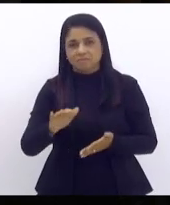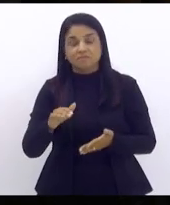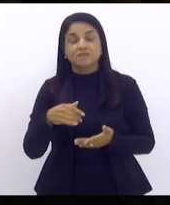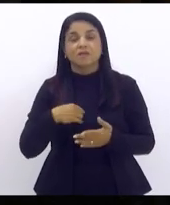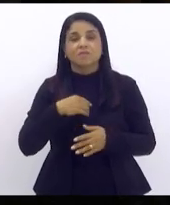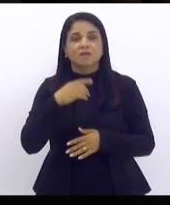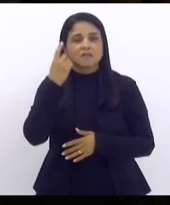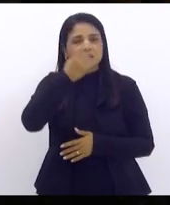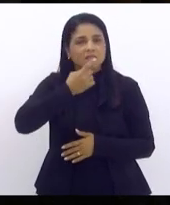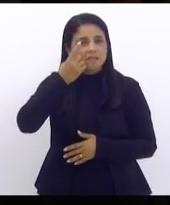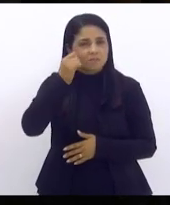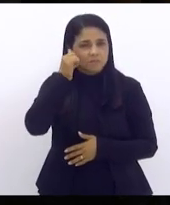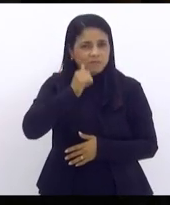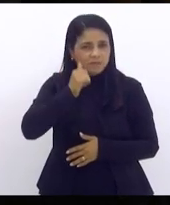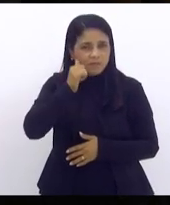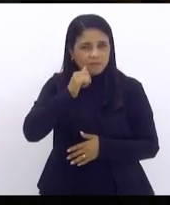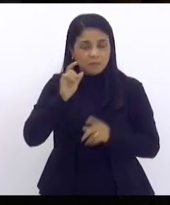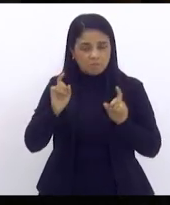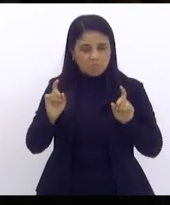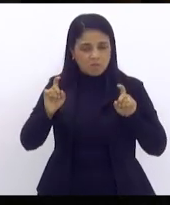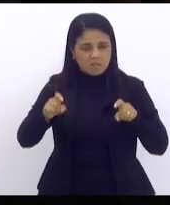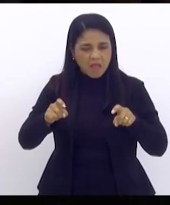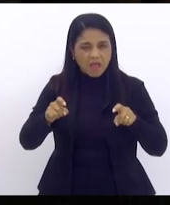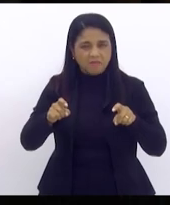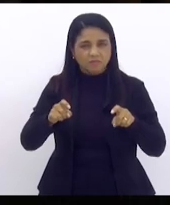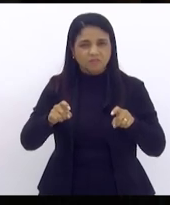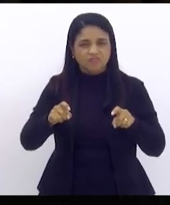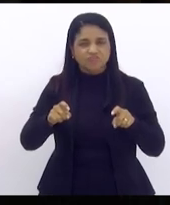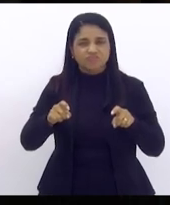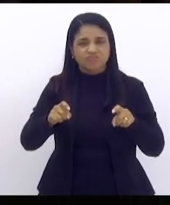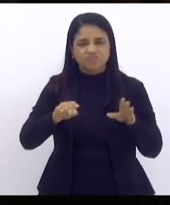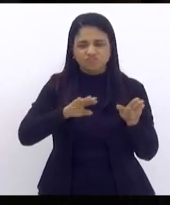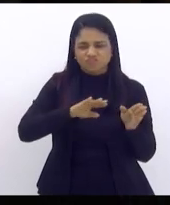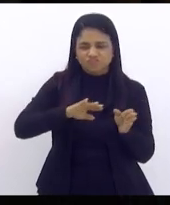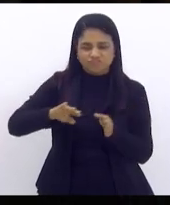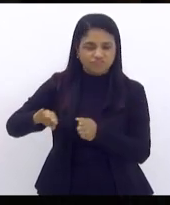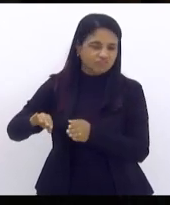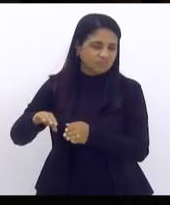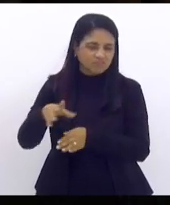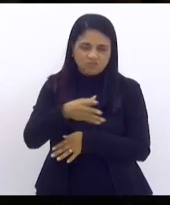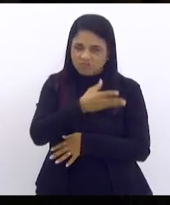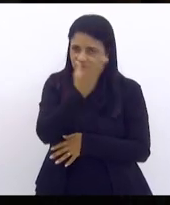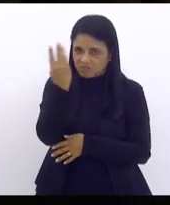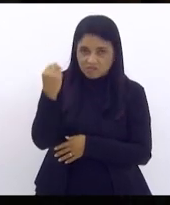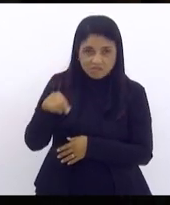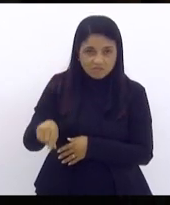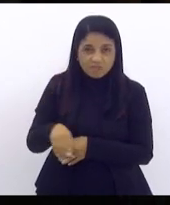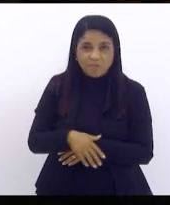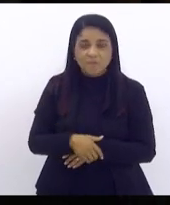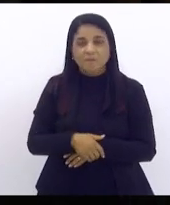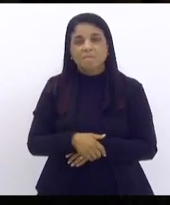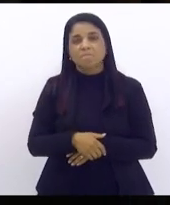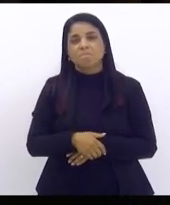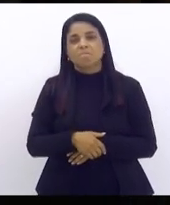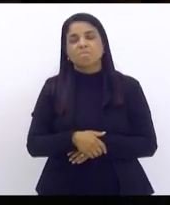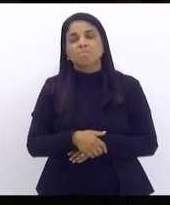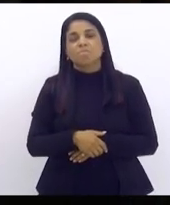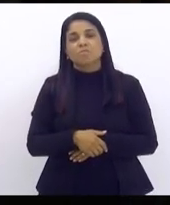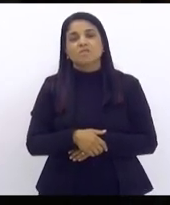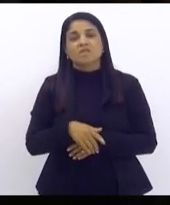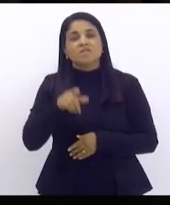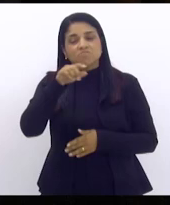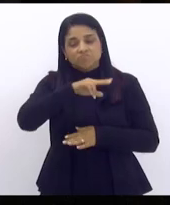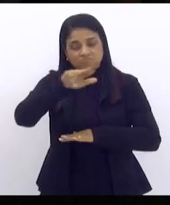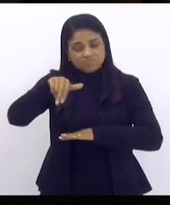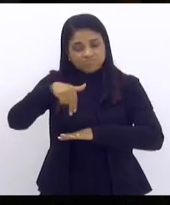está com o seu mandato apagado, como se diz no popular, e ela se vale de uma